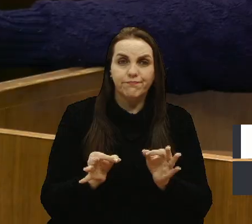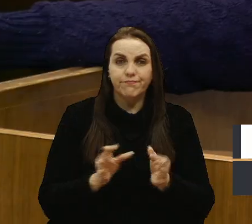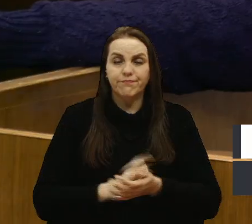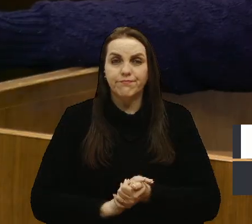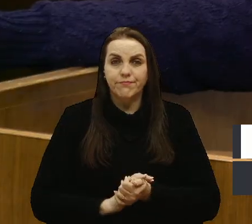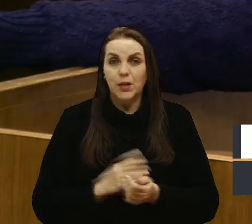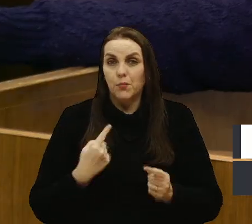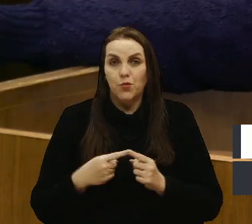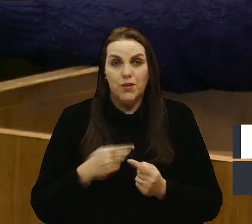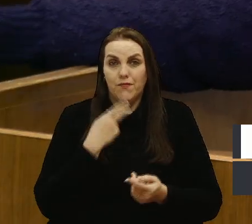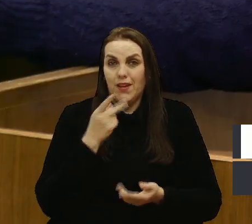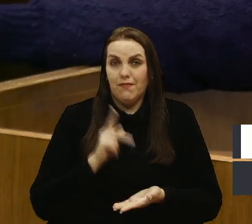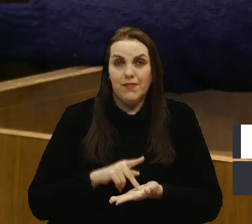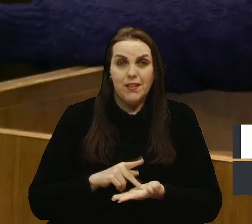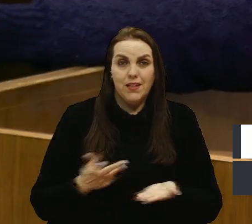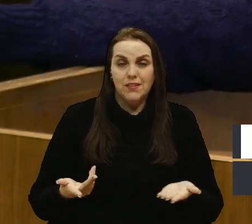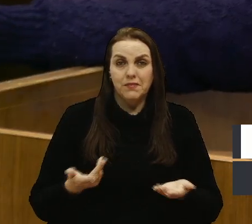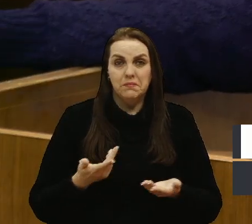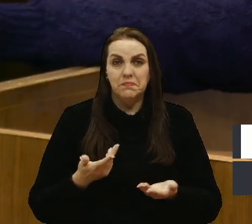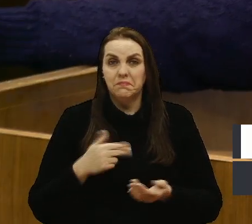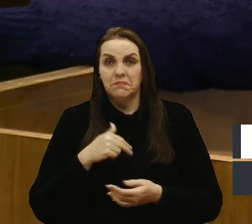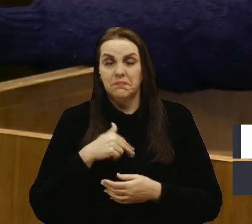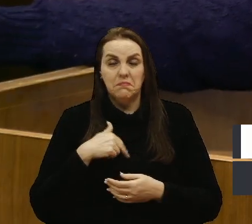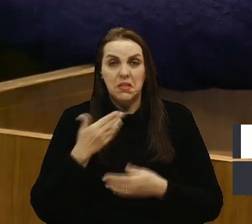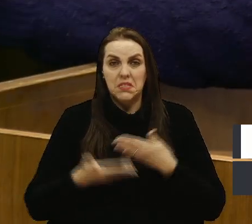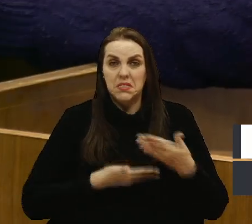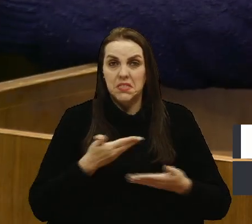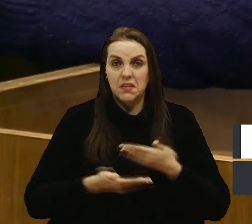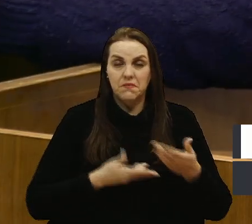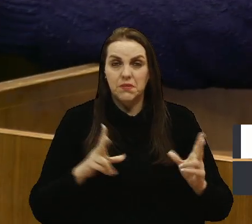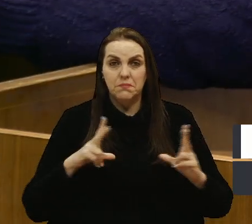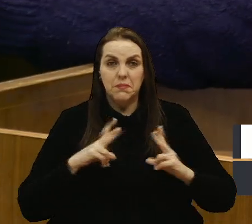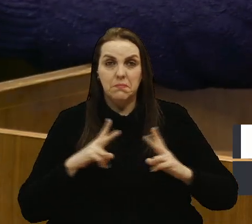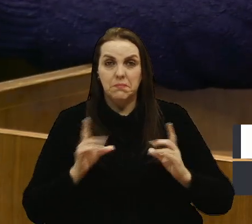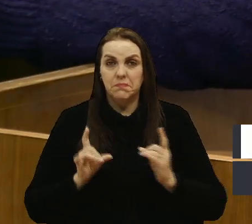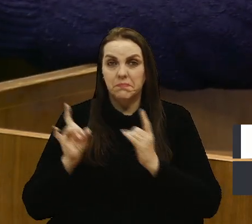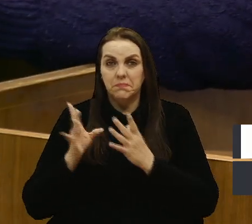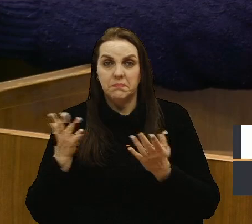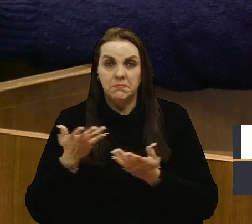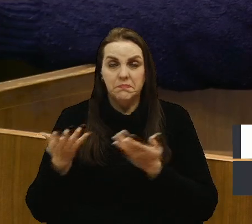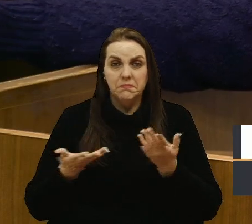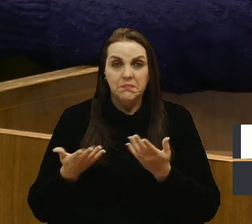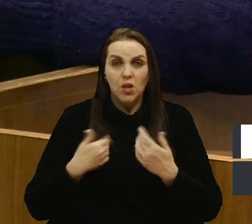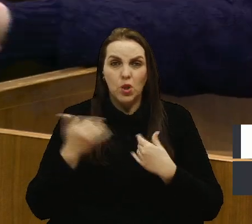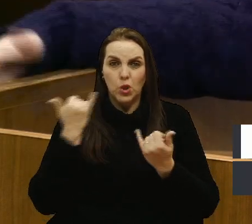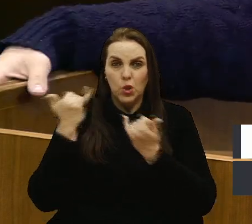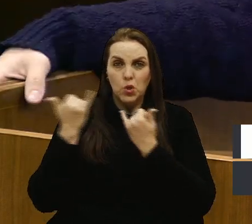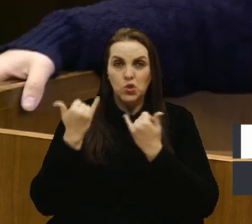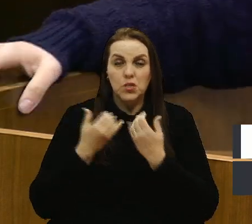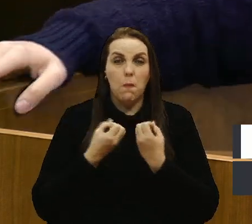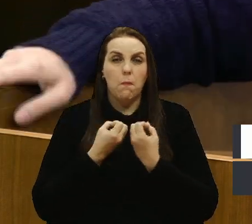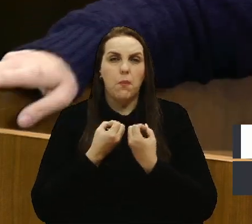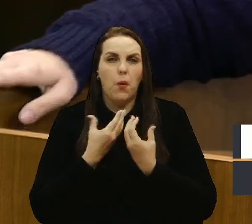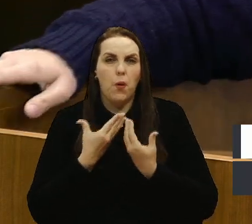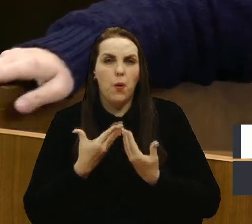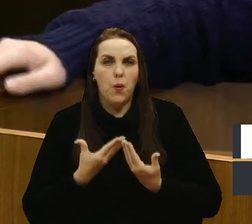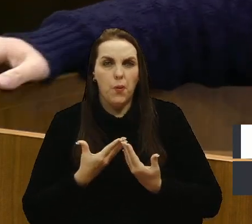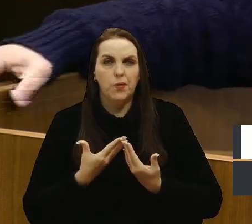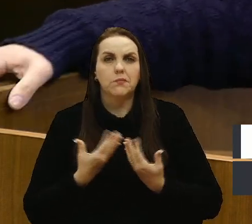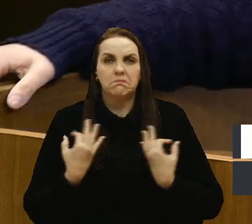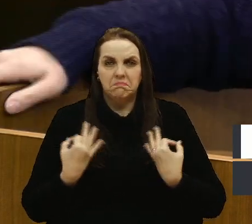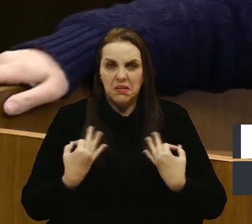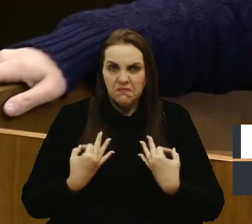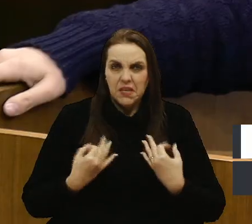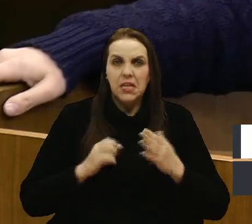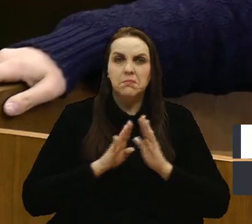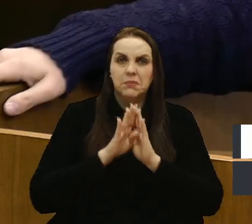Porque, sinceramente, nenhum serviço que foi privatizado, eu tenho notícias de que ele seja benéfico para a